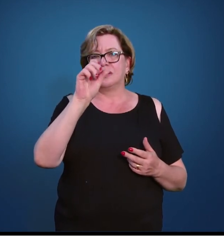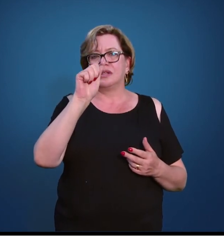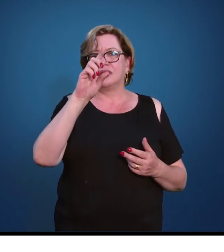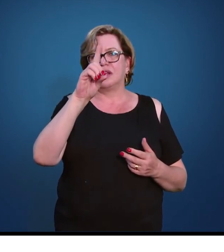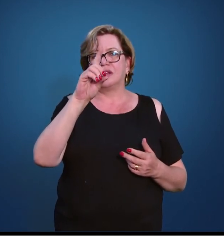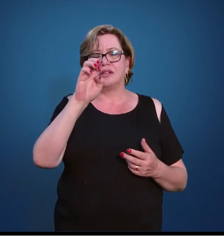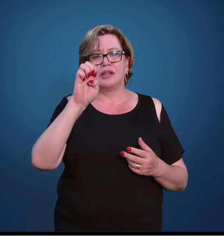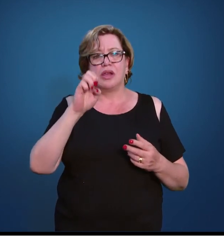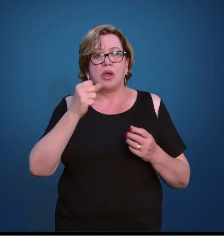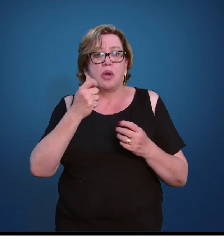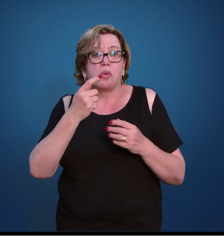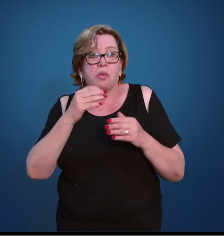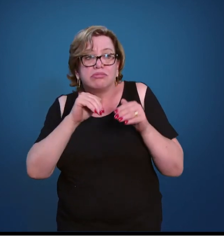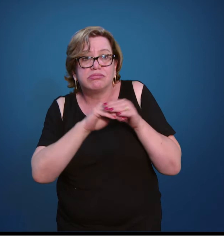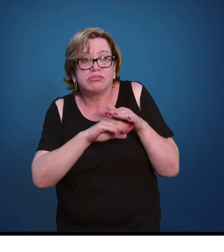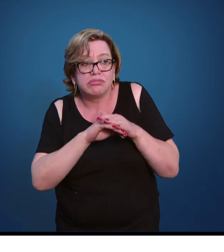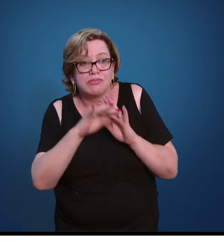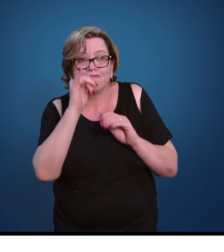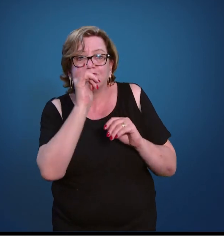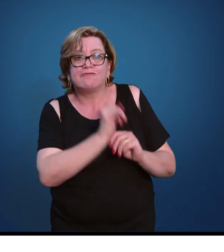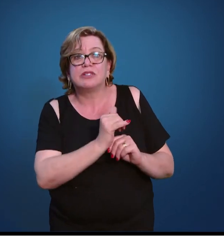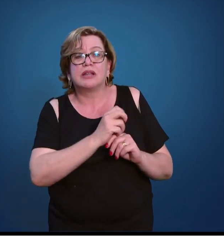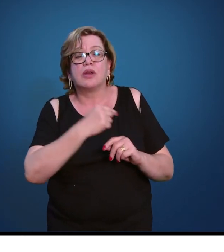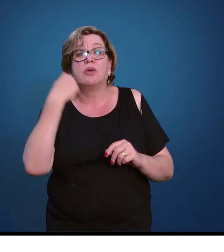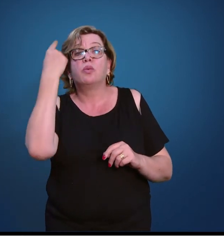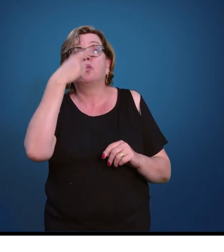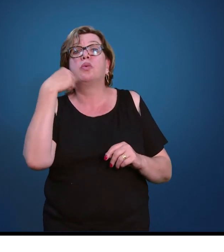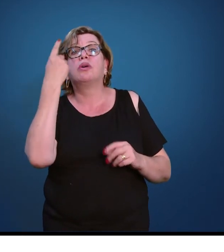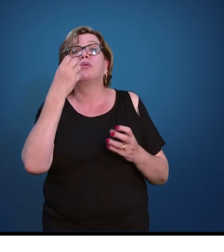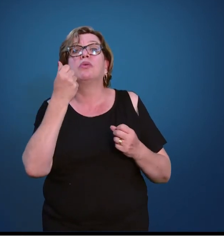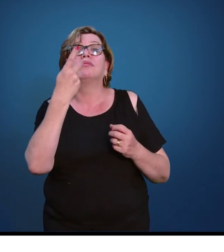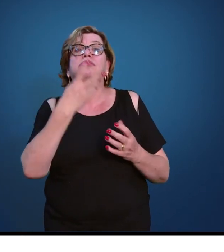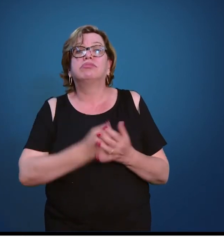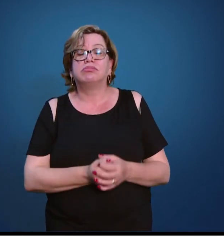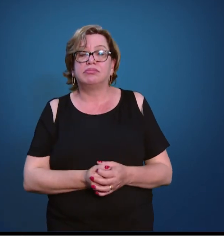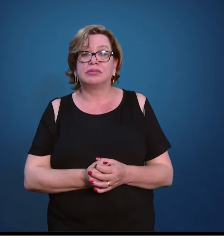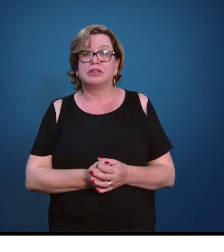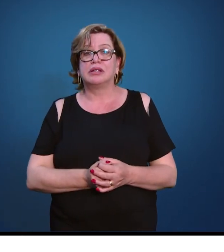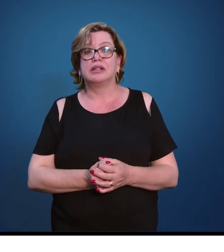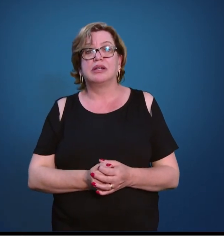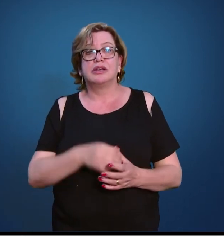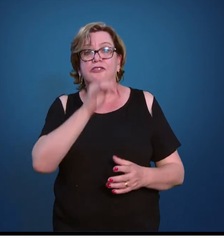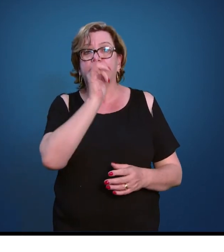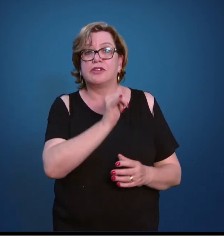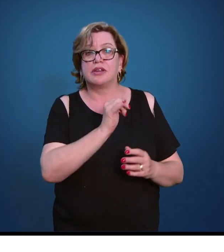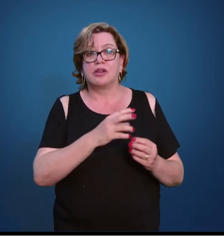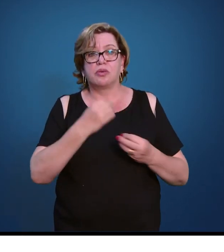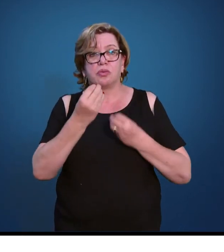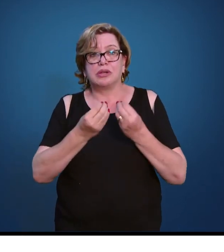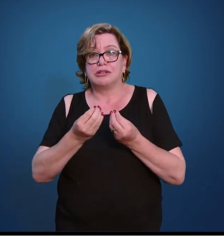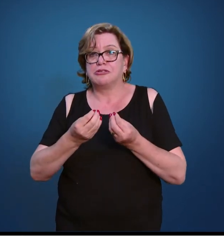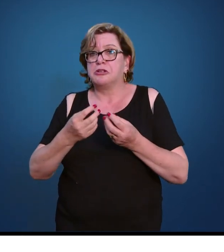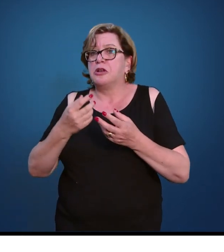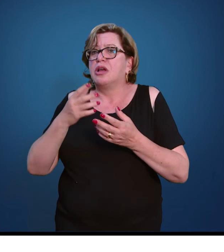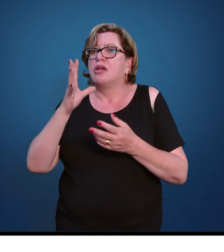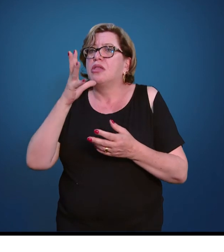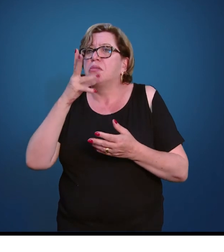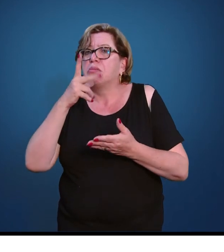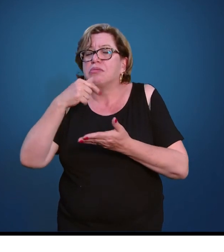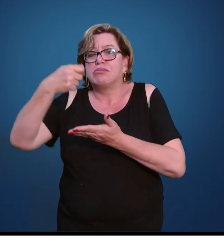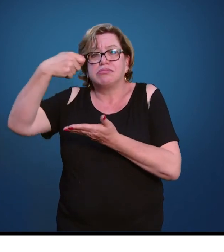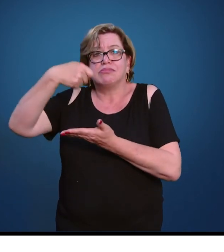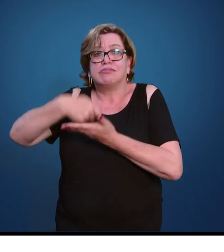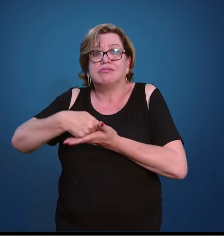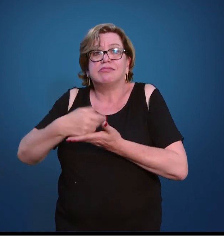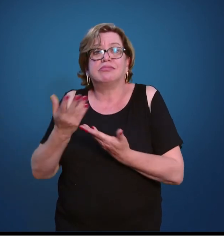Quanto tempo o estoque permanece parado na minha empresa? Quanto tempo eu levo para receber as minhas